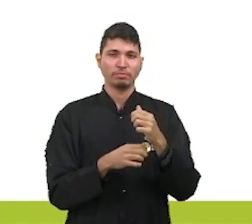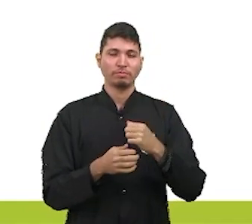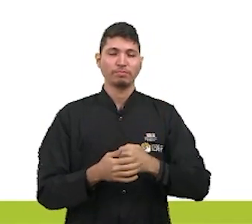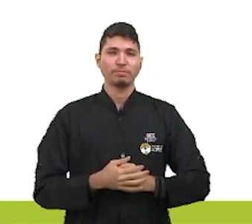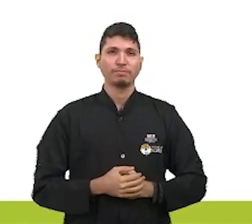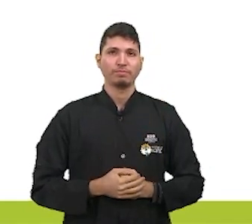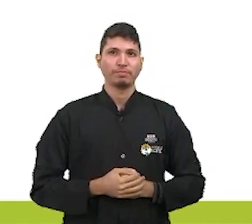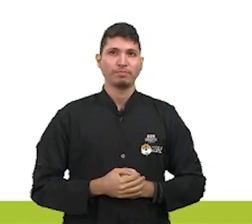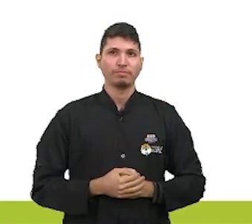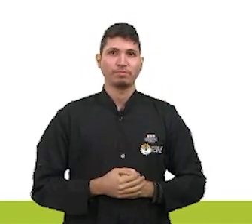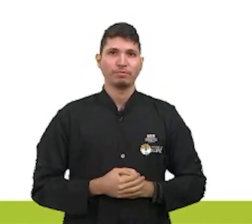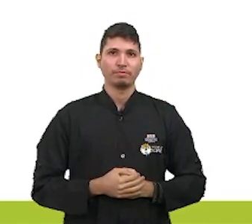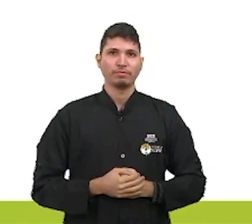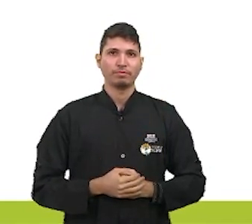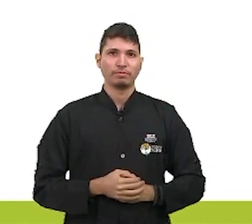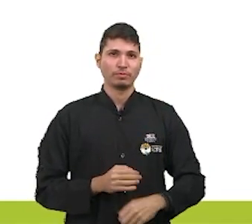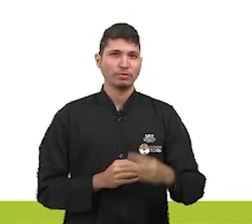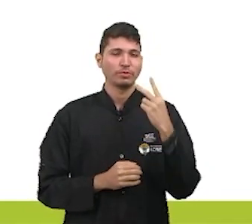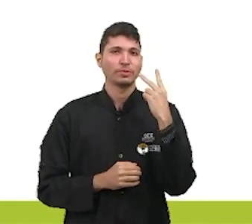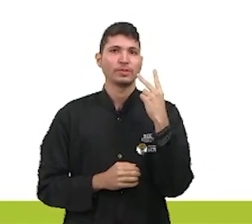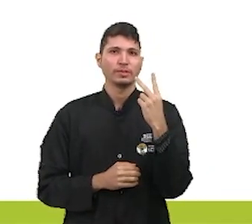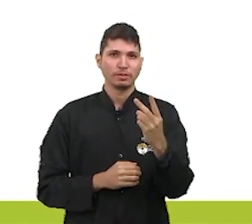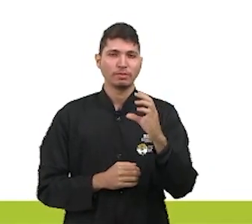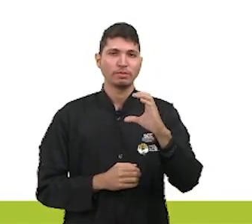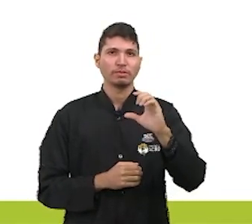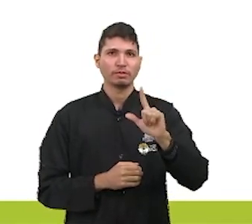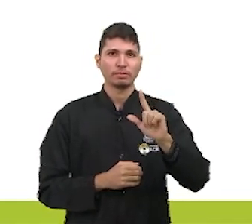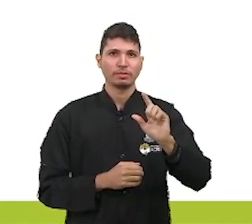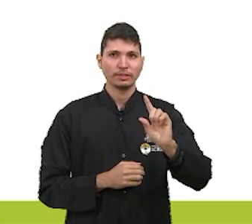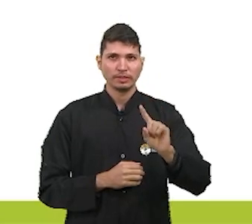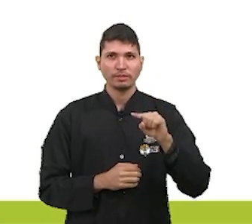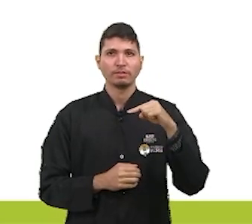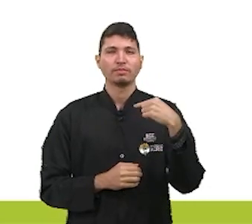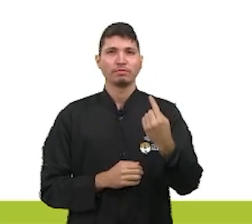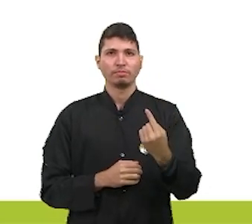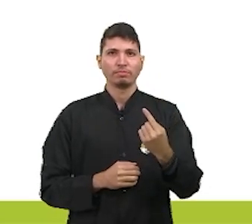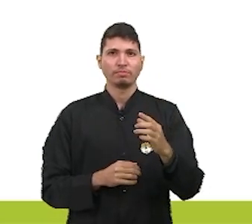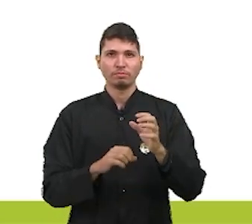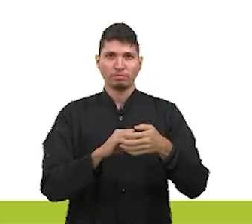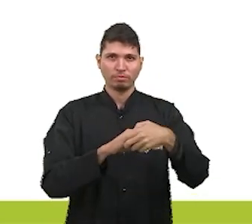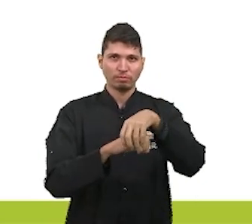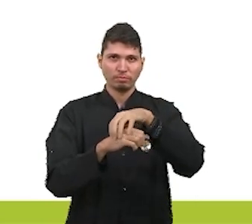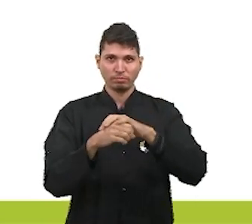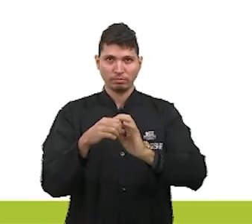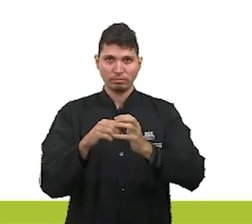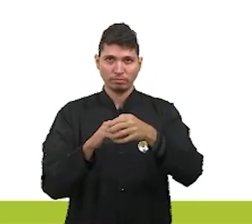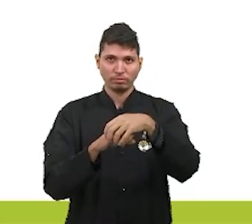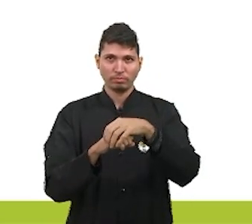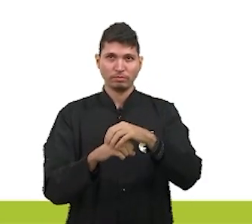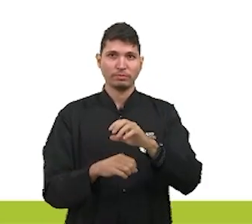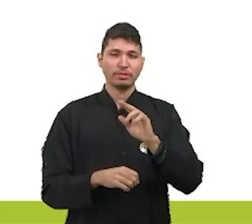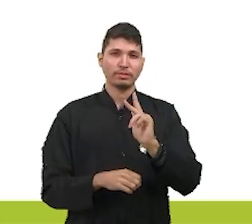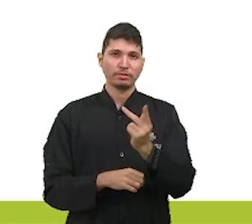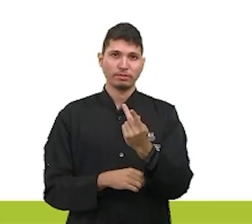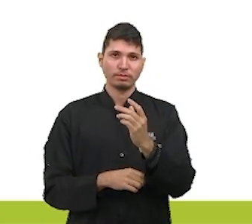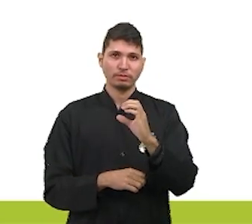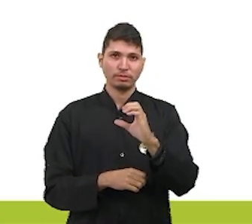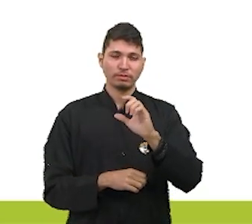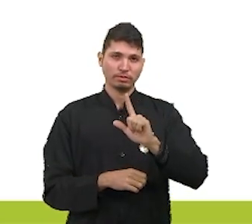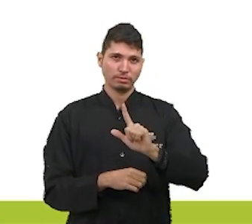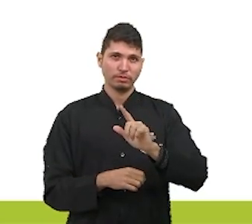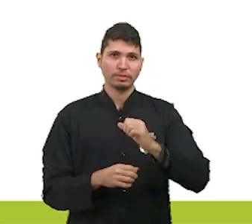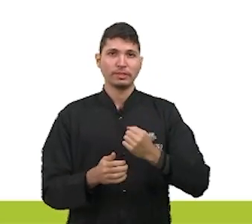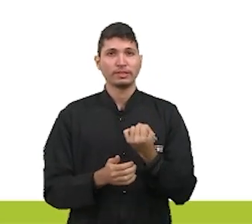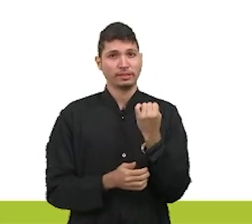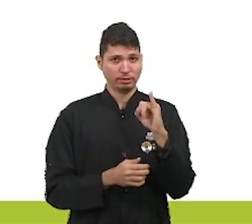constituído aí por 2 cloros. Em seguida, a molécula de HCl. Quando eu pergunto